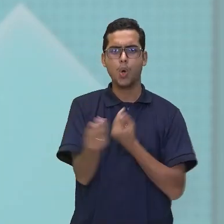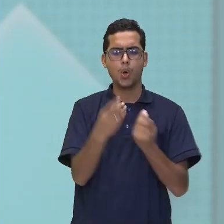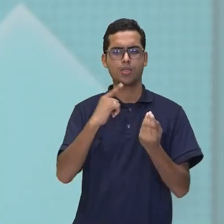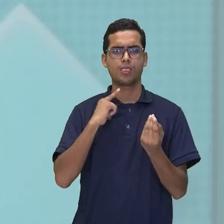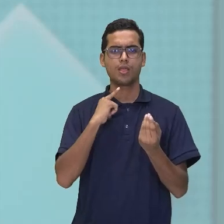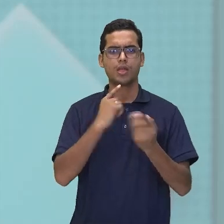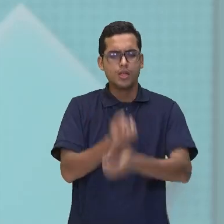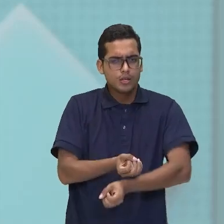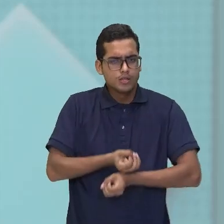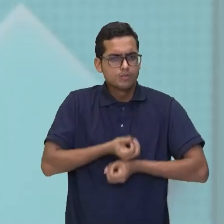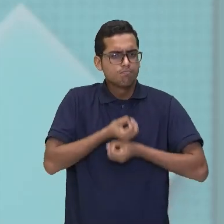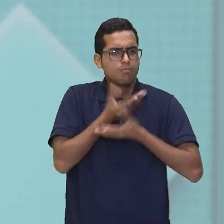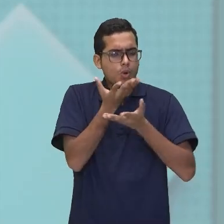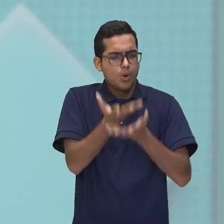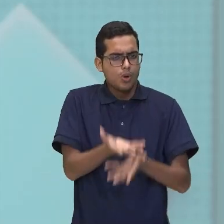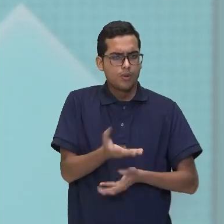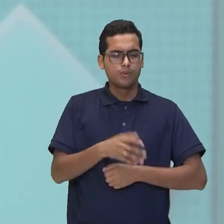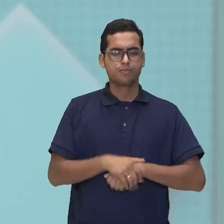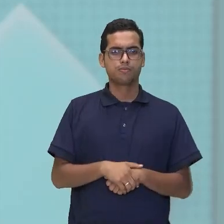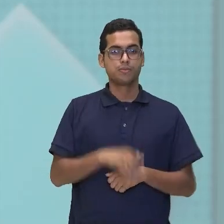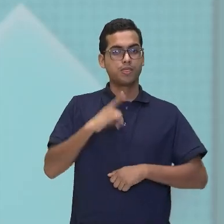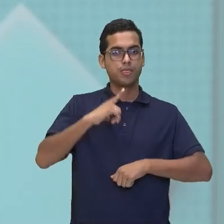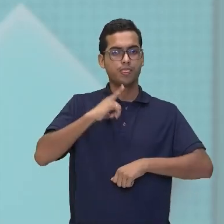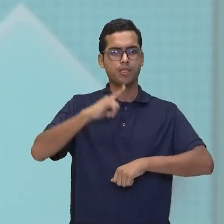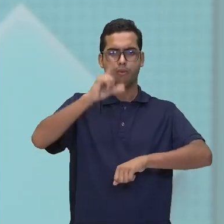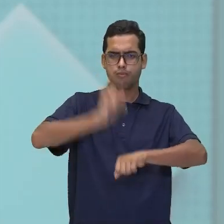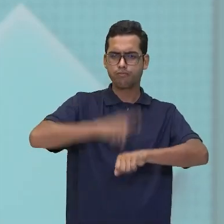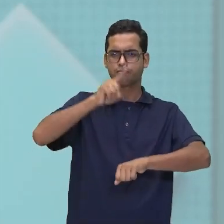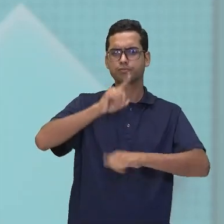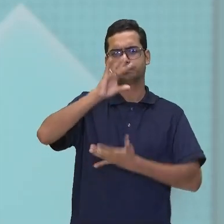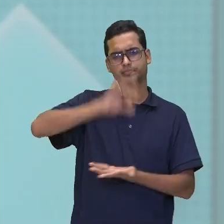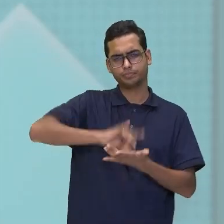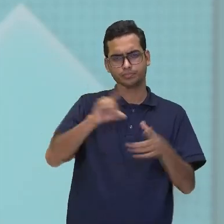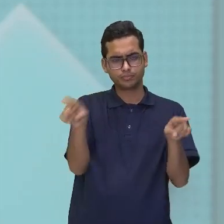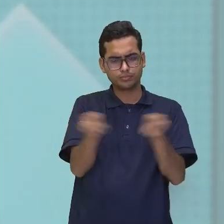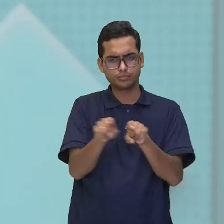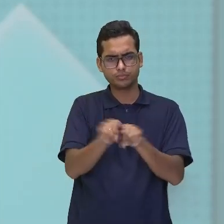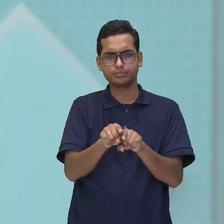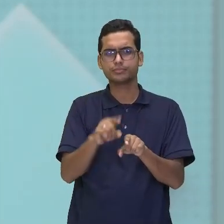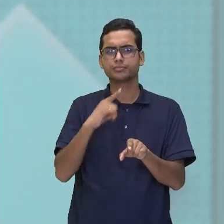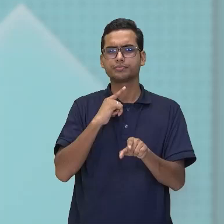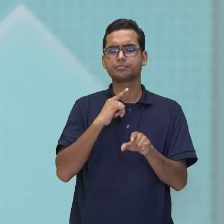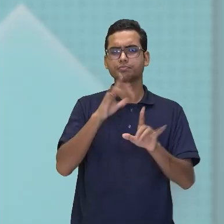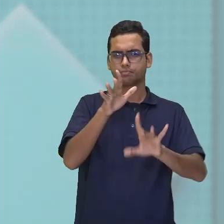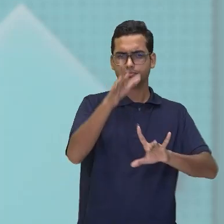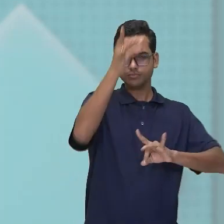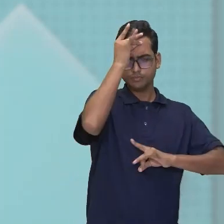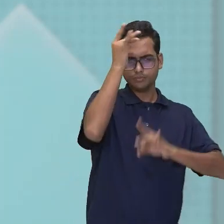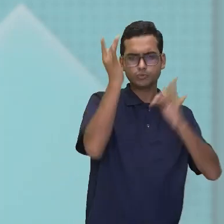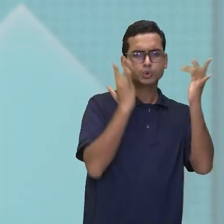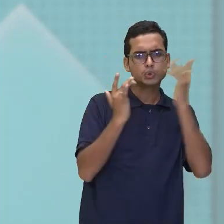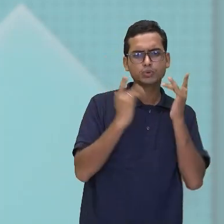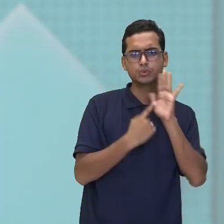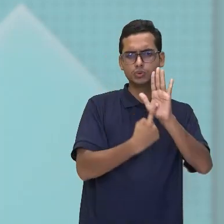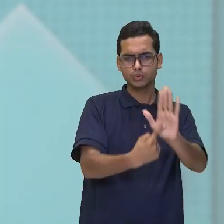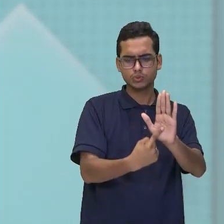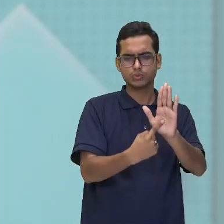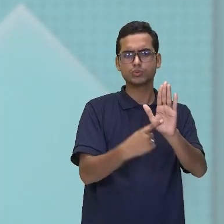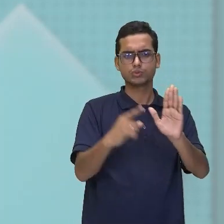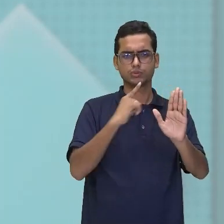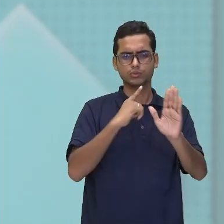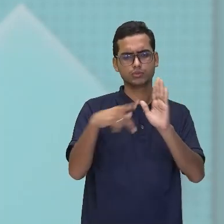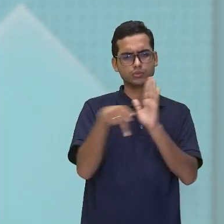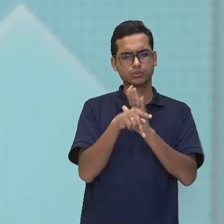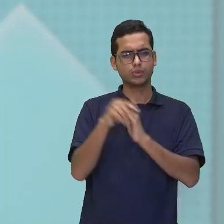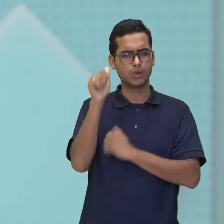projeto, já não é uma improvisação como o happening. Então, tem ali um começo, por exemplo, a